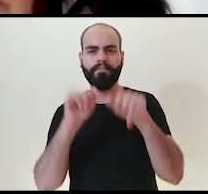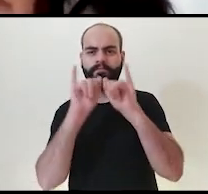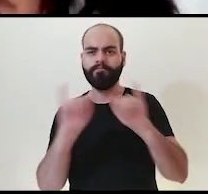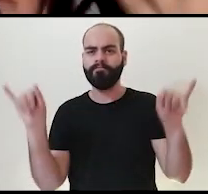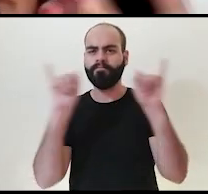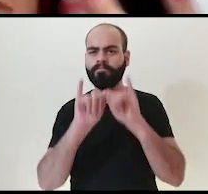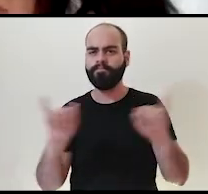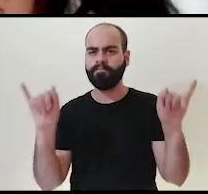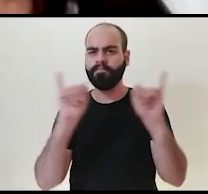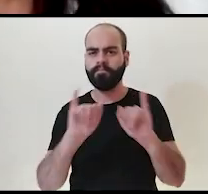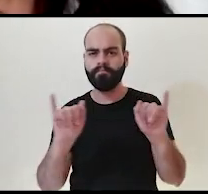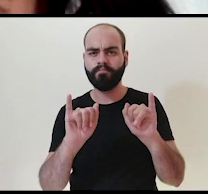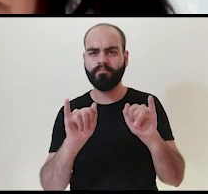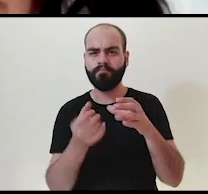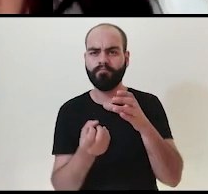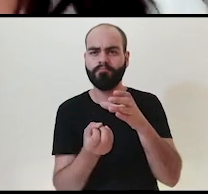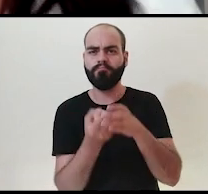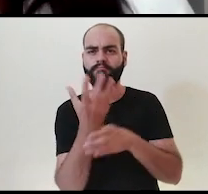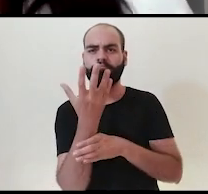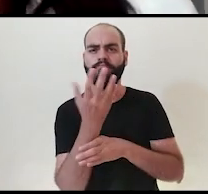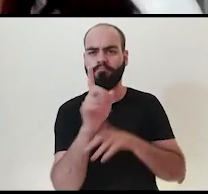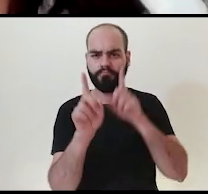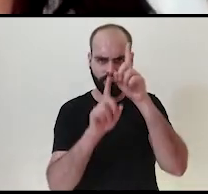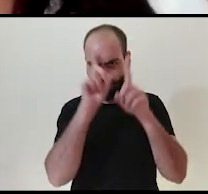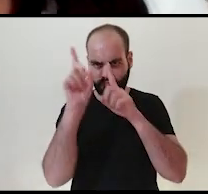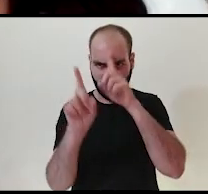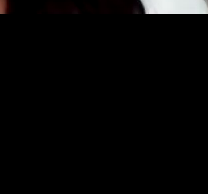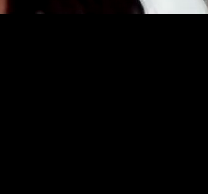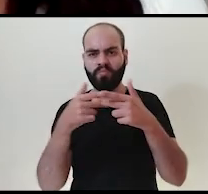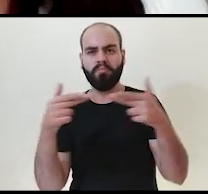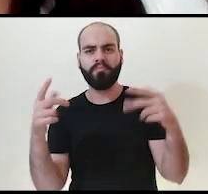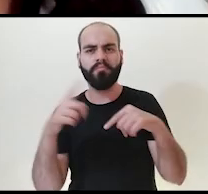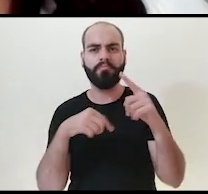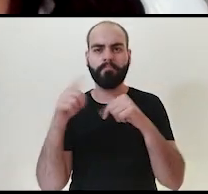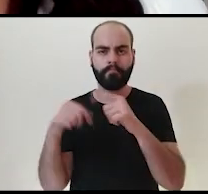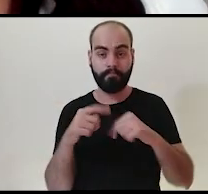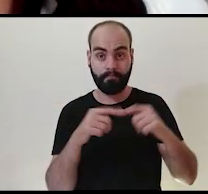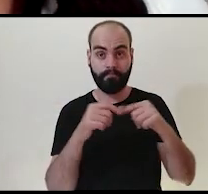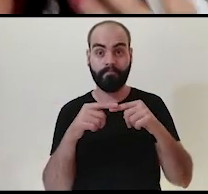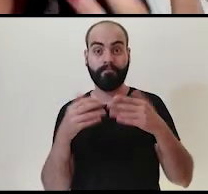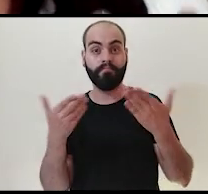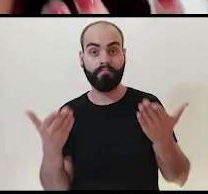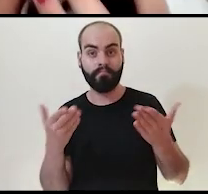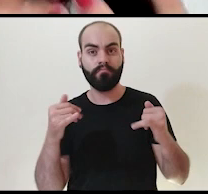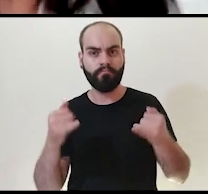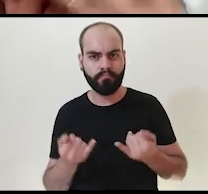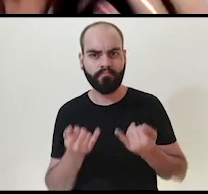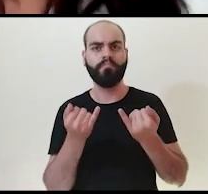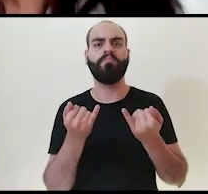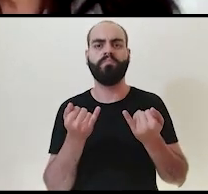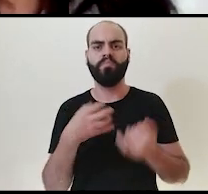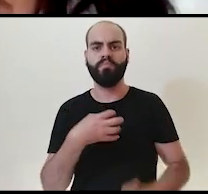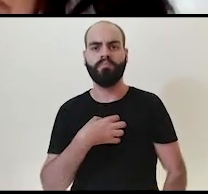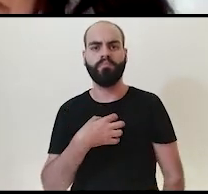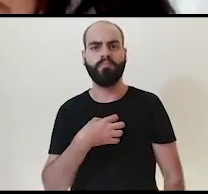consumiu tanto e nunca se produziu tanto conteúdo quanto agora, né? Então, a gente tem que aproveitar isso